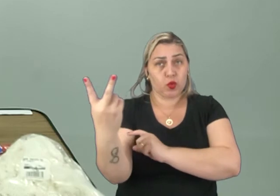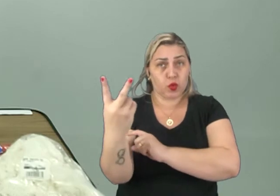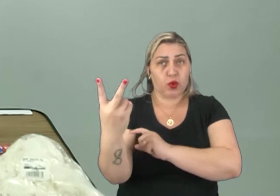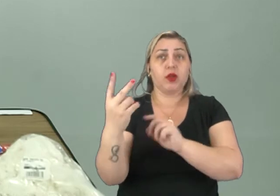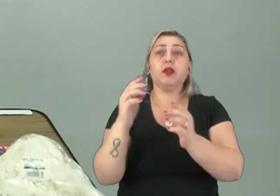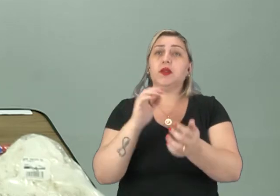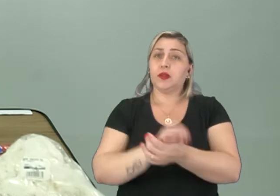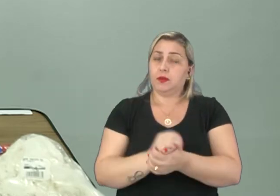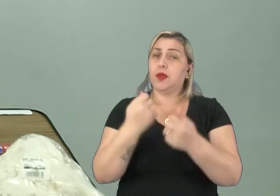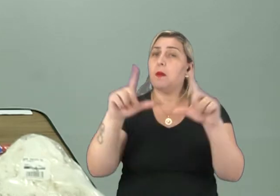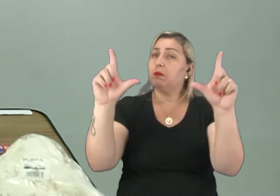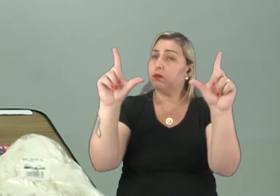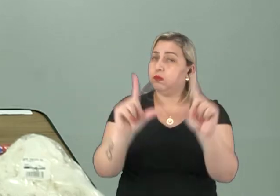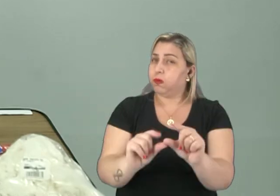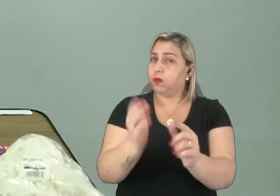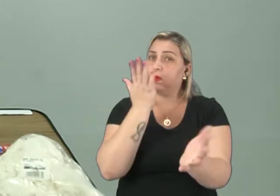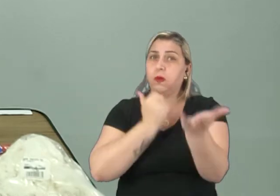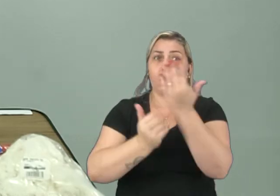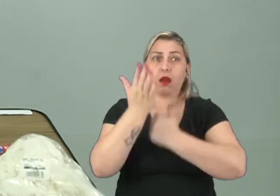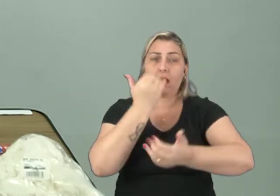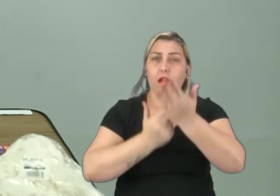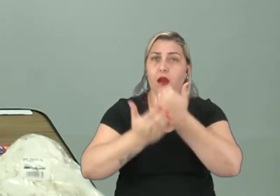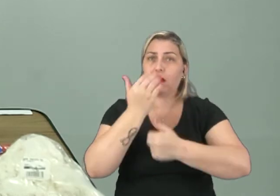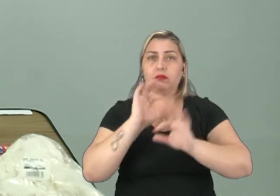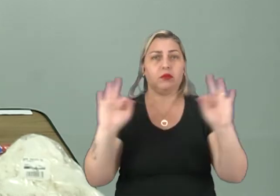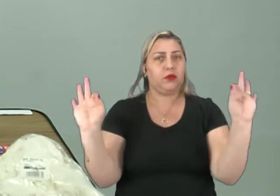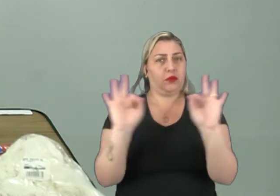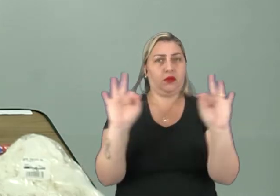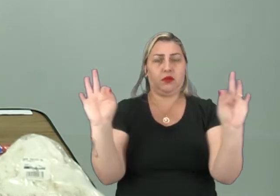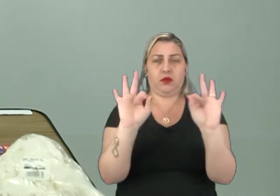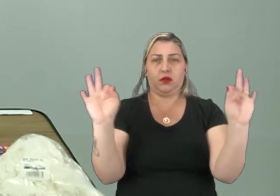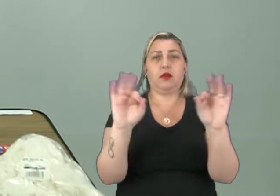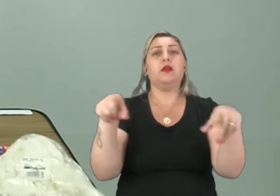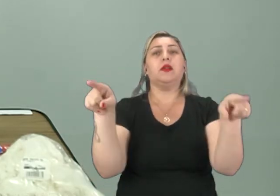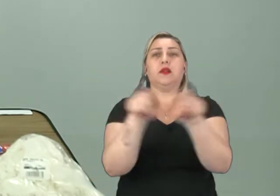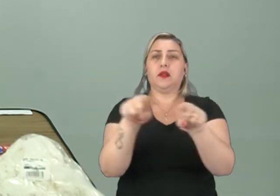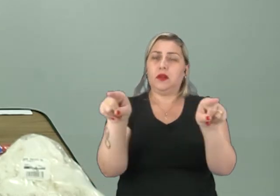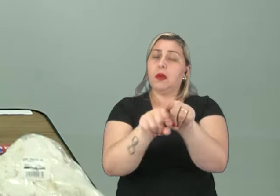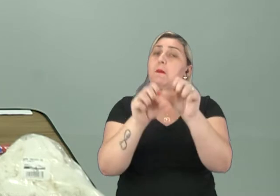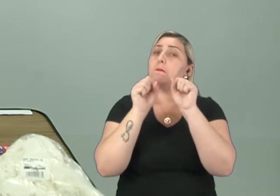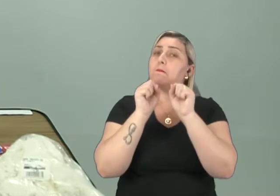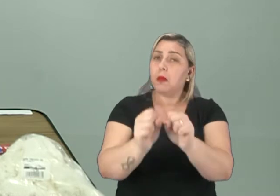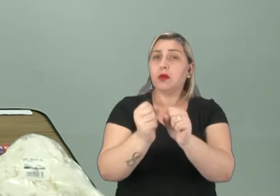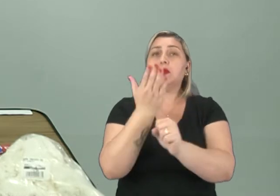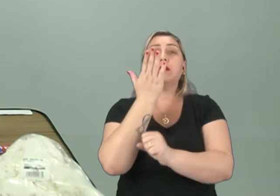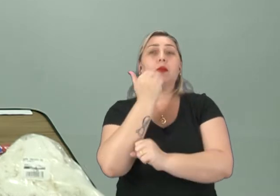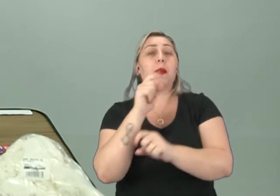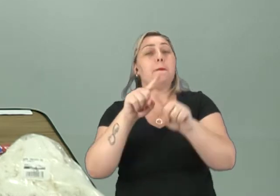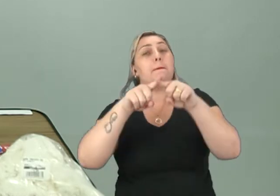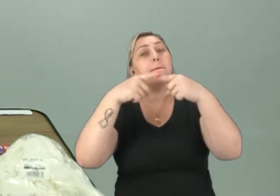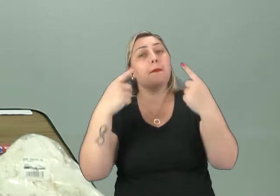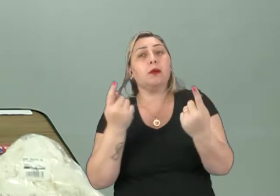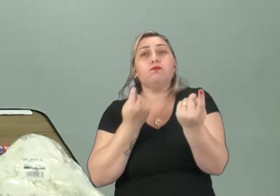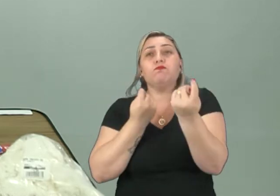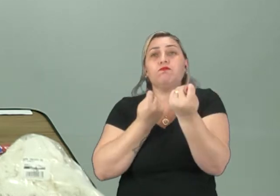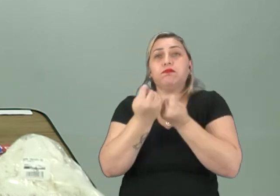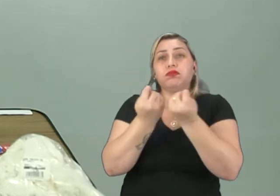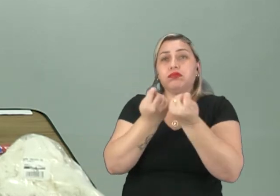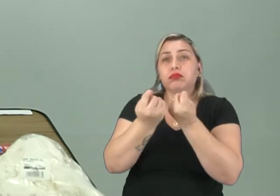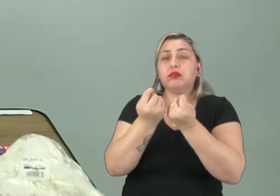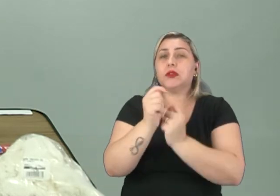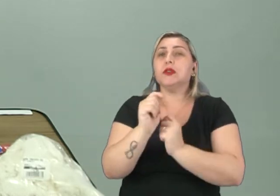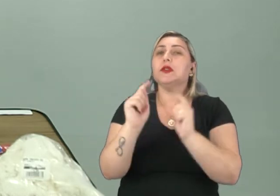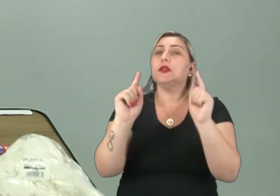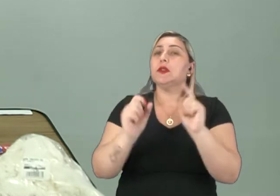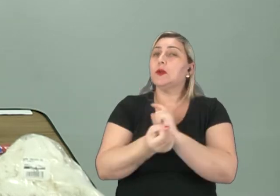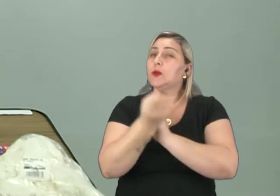ele é integral que eu vou comer um monte de arroz integral, não. Também posso comer, mas em quantidades